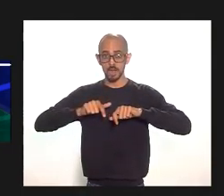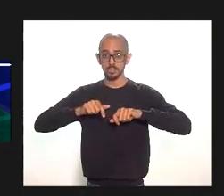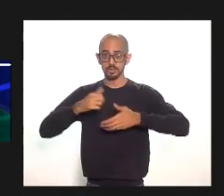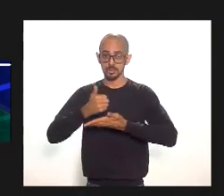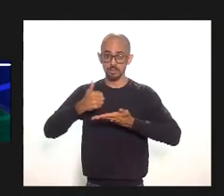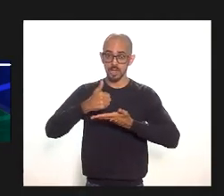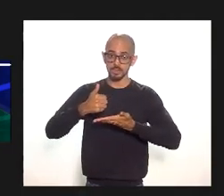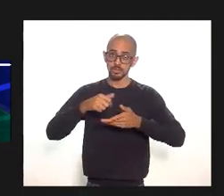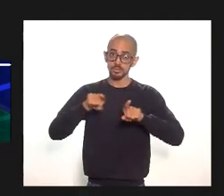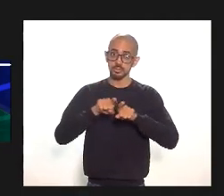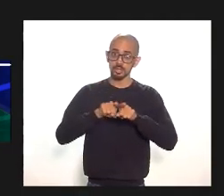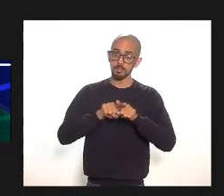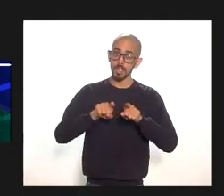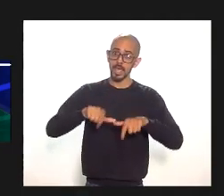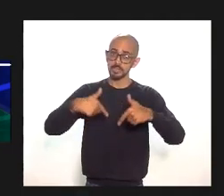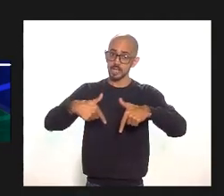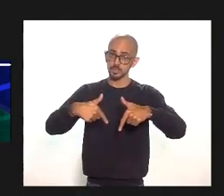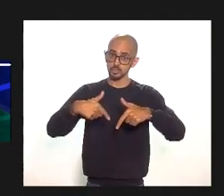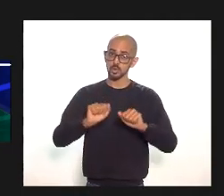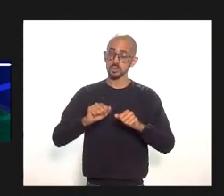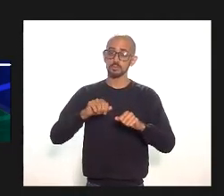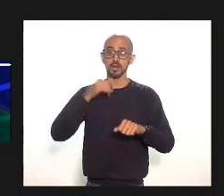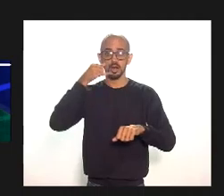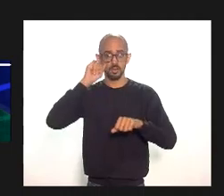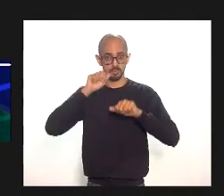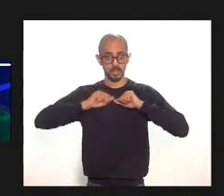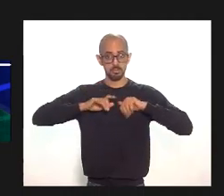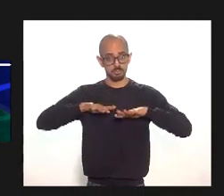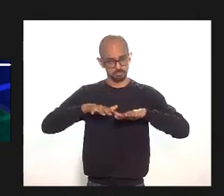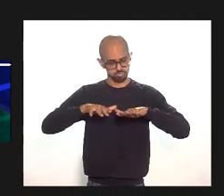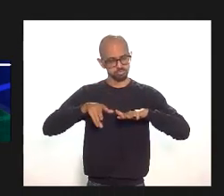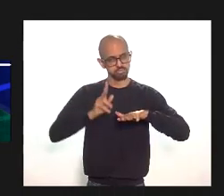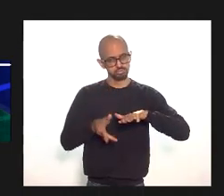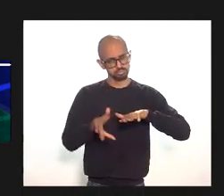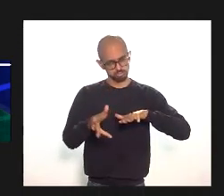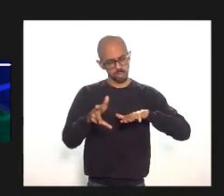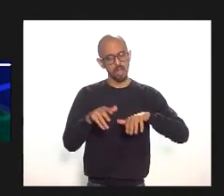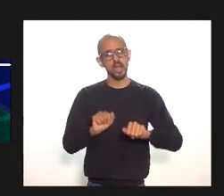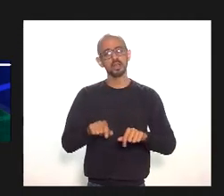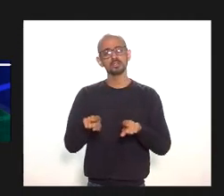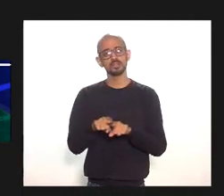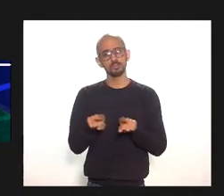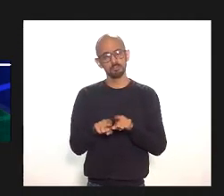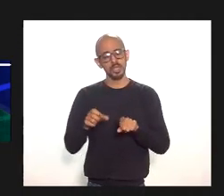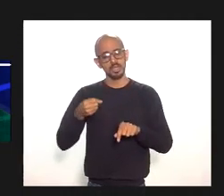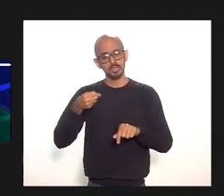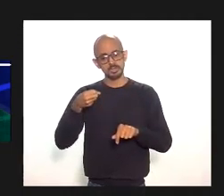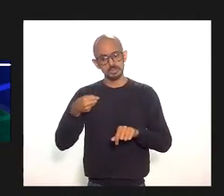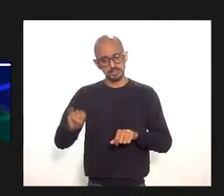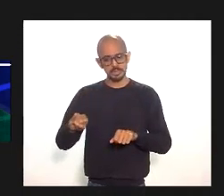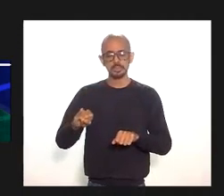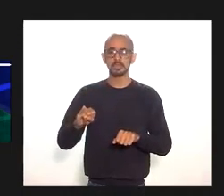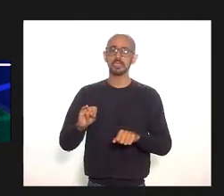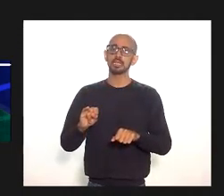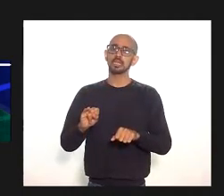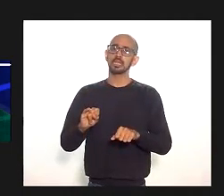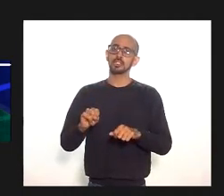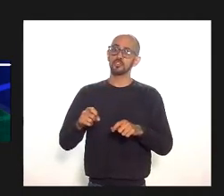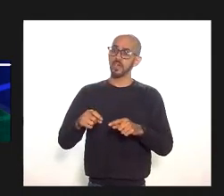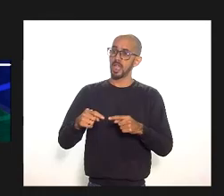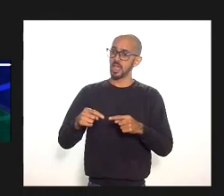e deixa salvaguardado que valerá, no caso de discordância, a medida mais dura, mais extrema. Isso